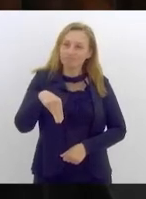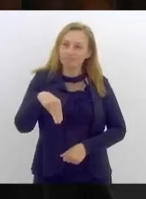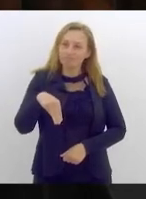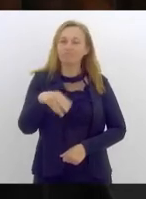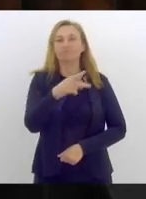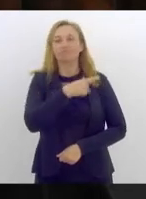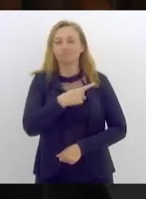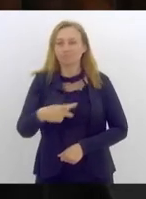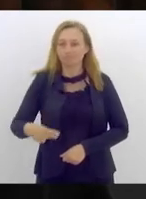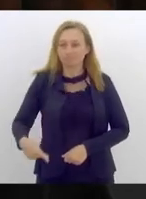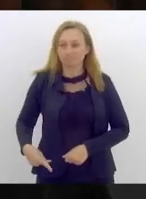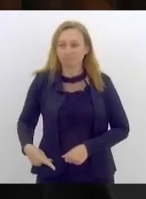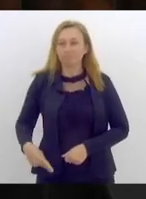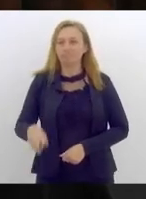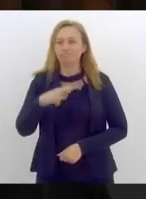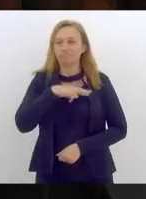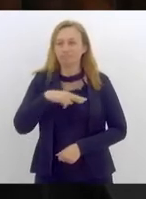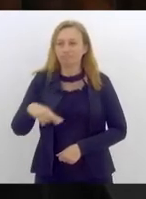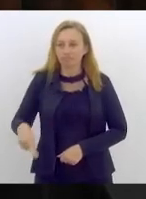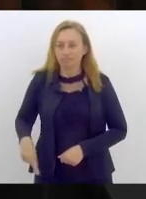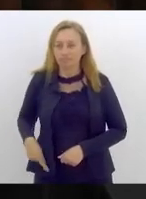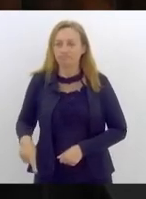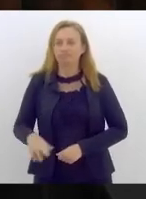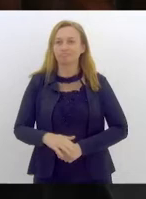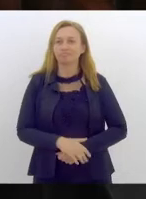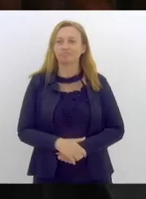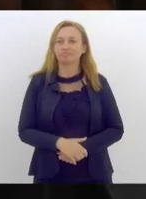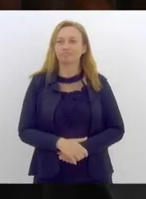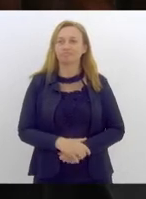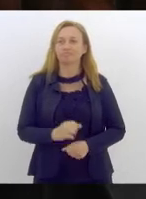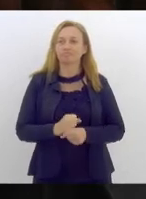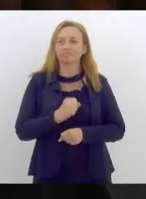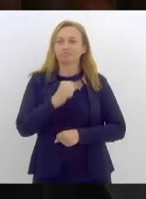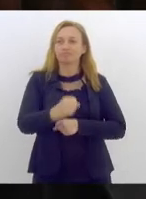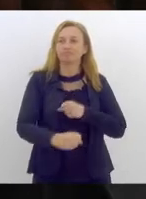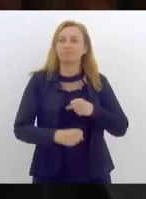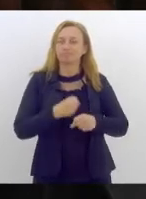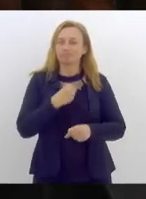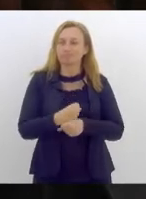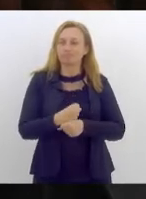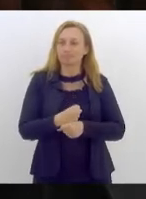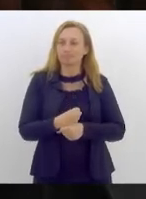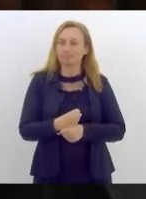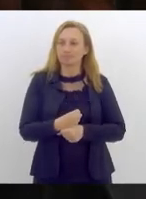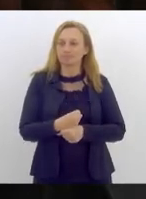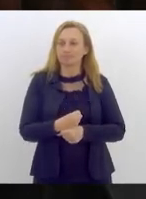o presidente da república para o próximo quadriênio